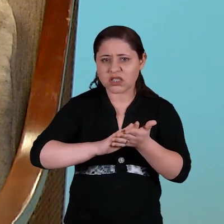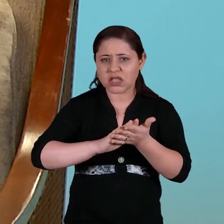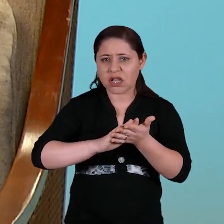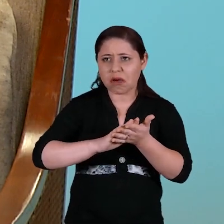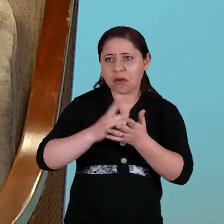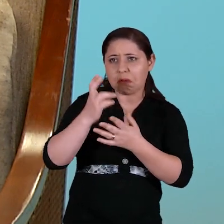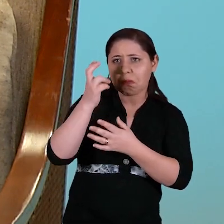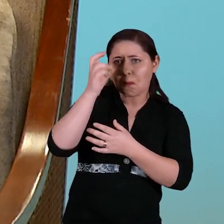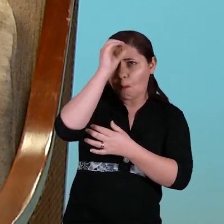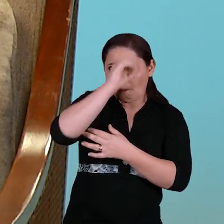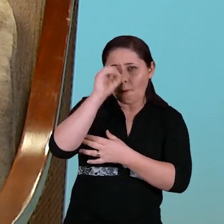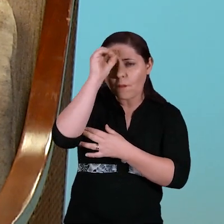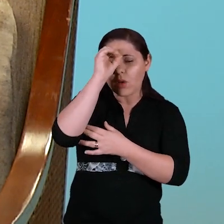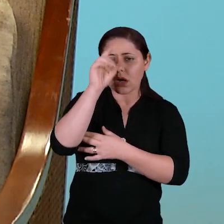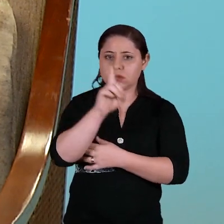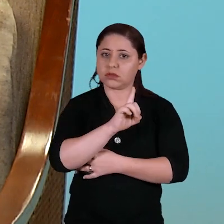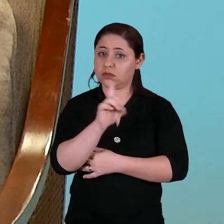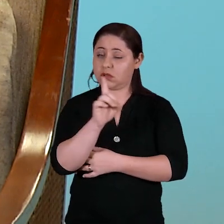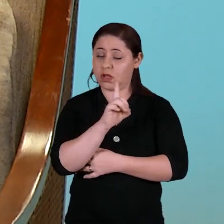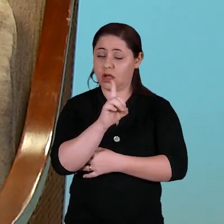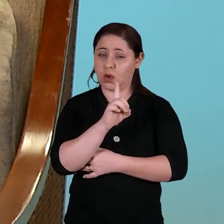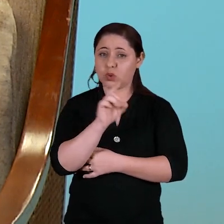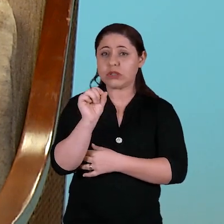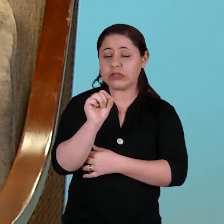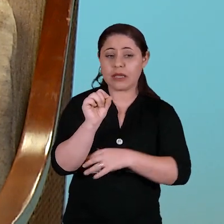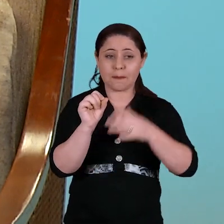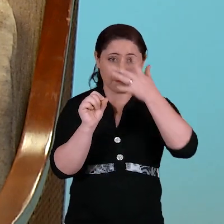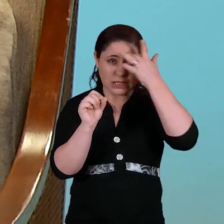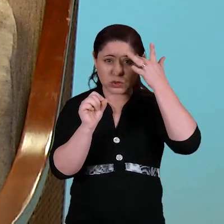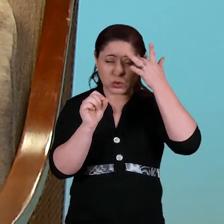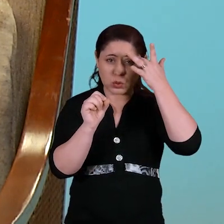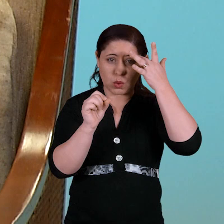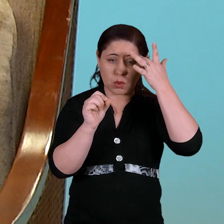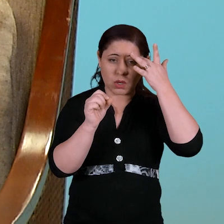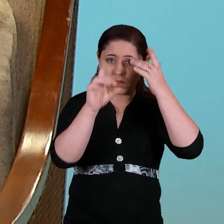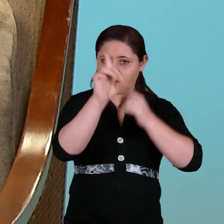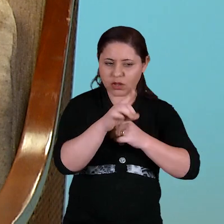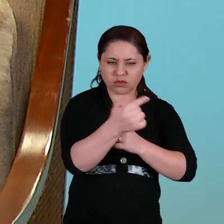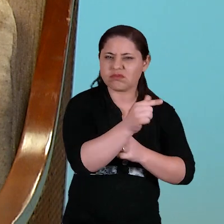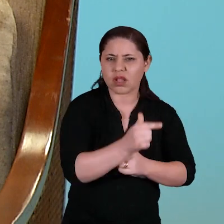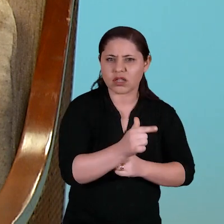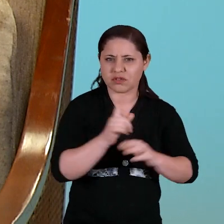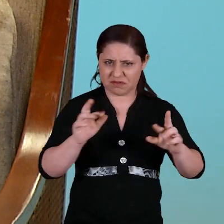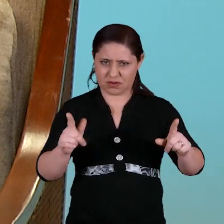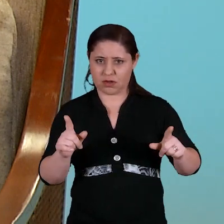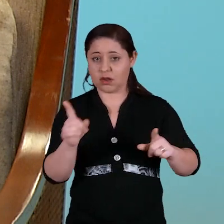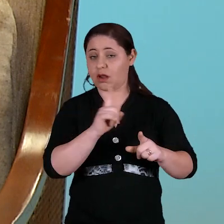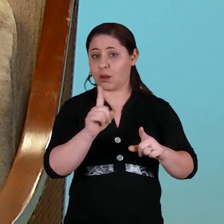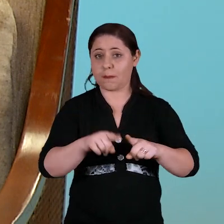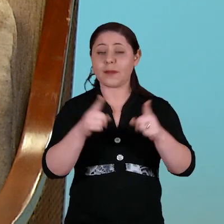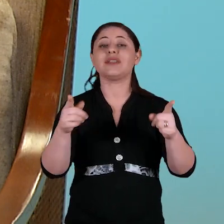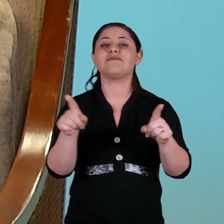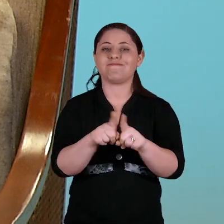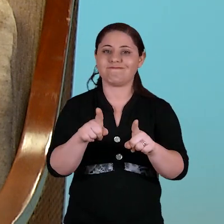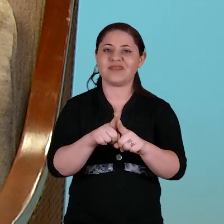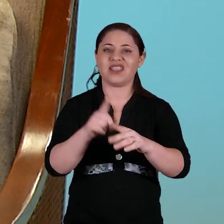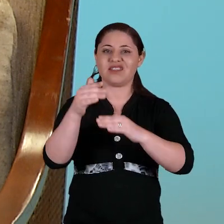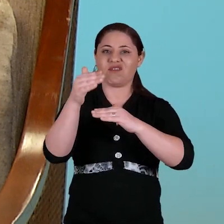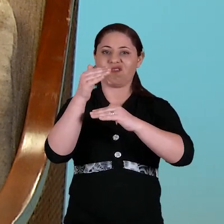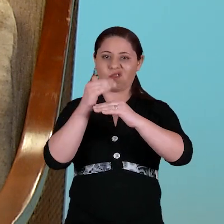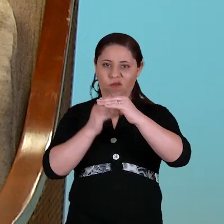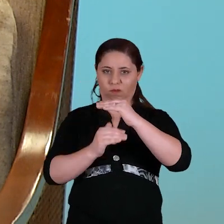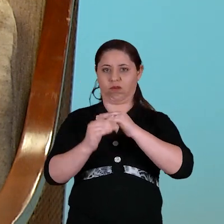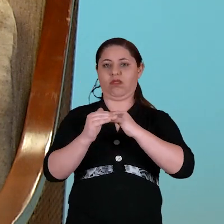ou que a pessoa tem menos vocações que pessoas sem deficiência, né? Mas também de retrocessos, a gente tem